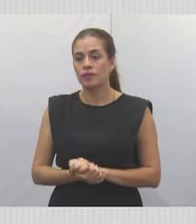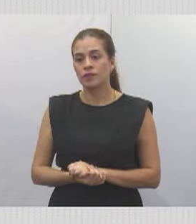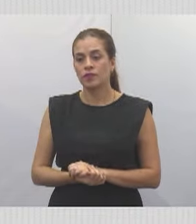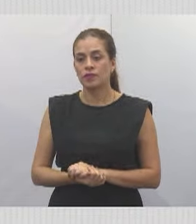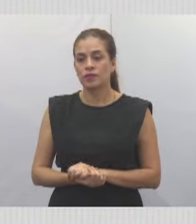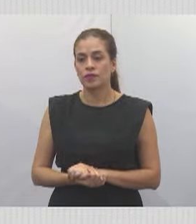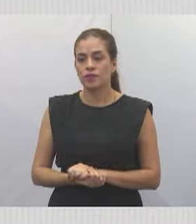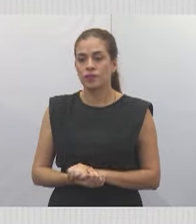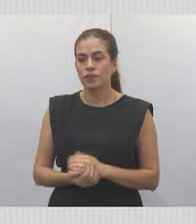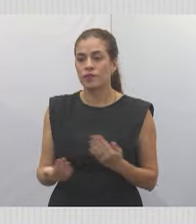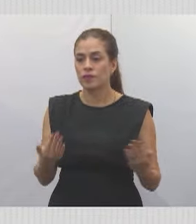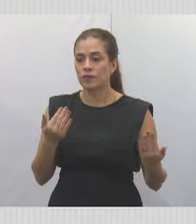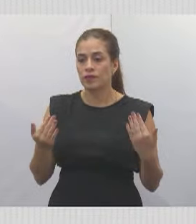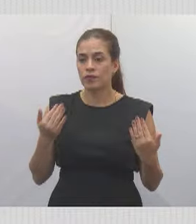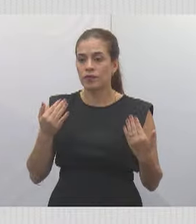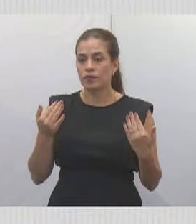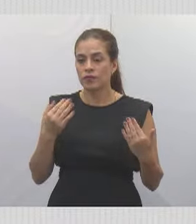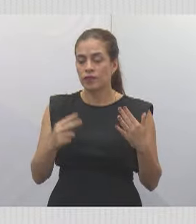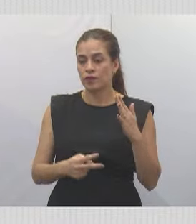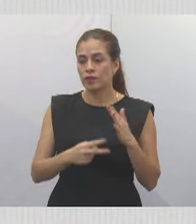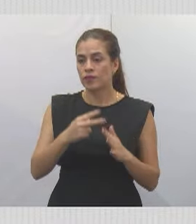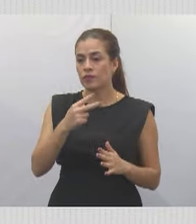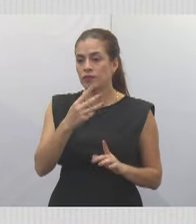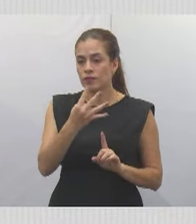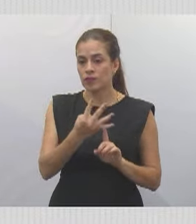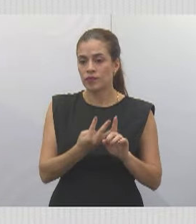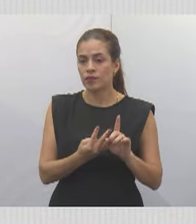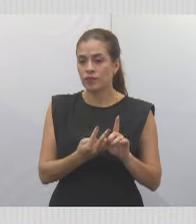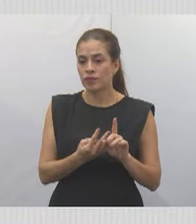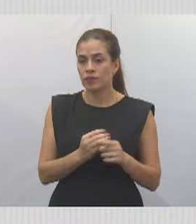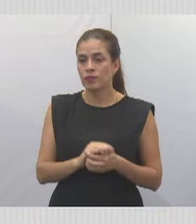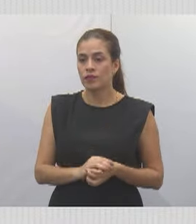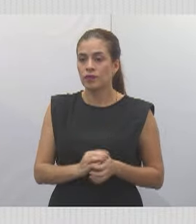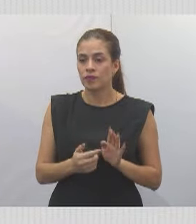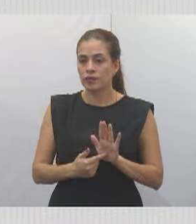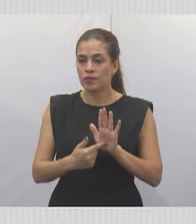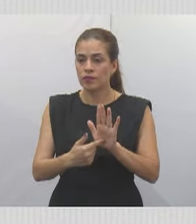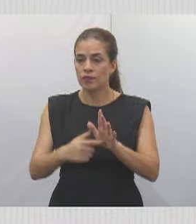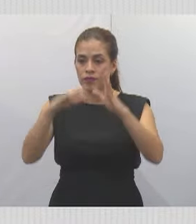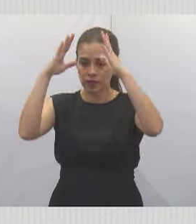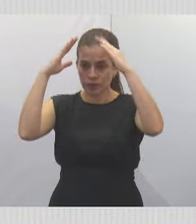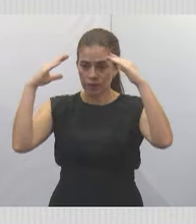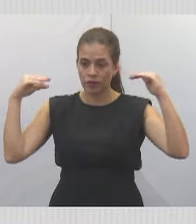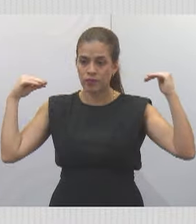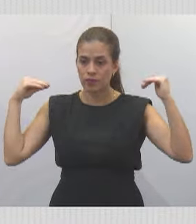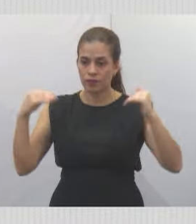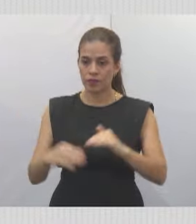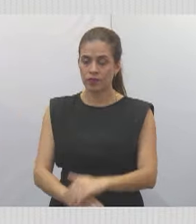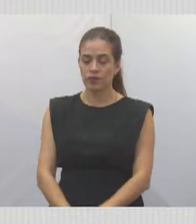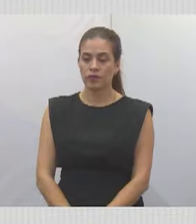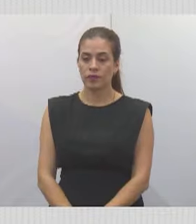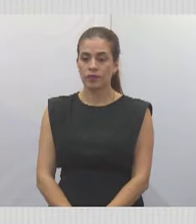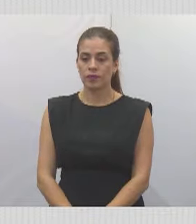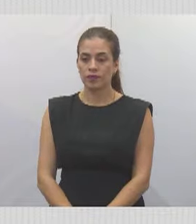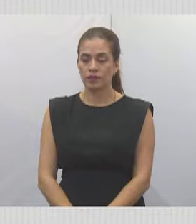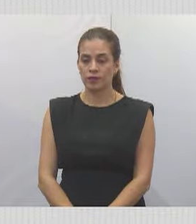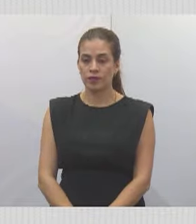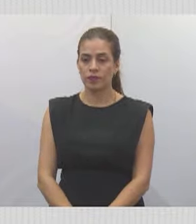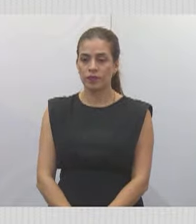superior, comparado ao segundo quadrimestre de 2023, damos destaque à enfermagem. Pode passar para a